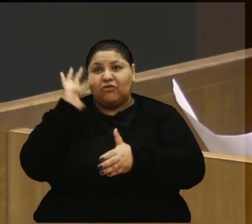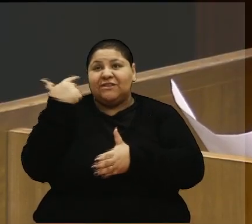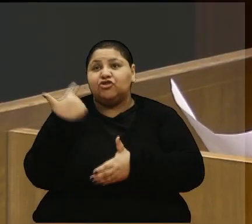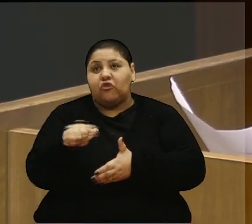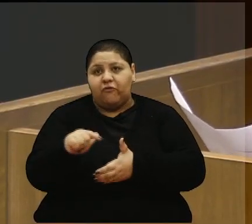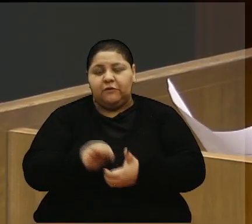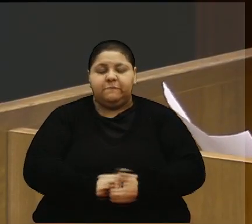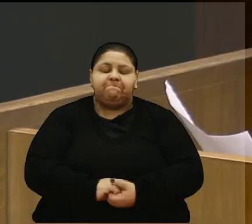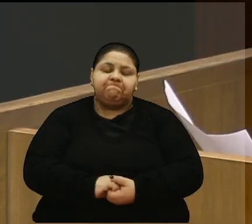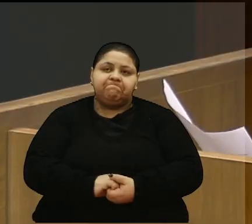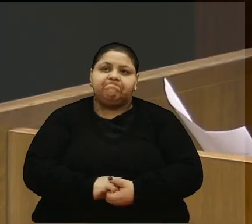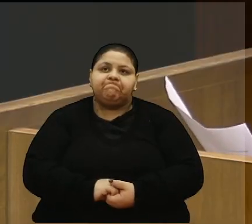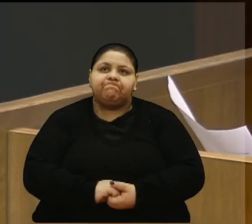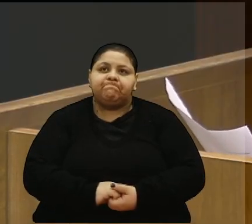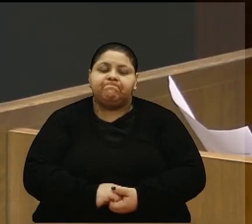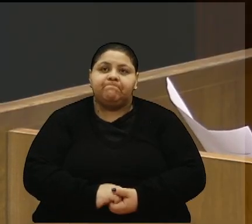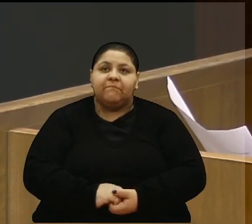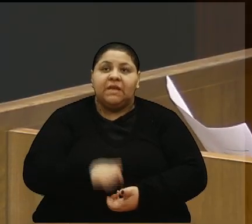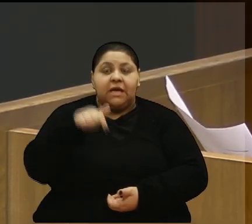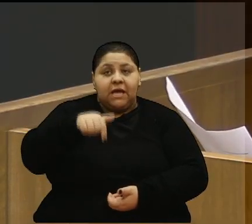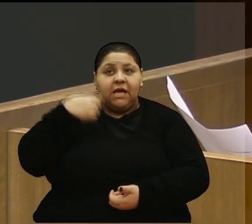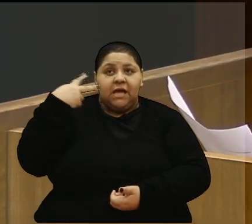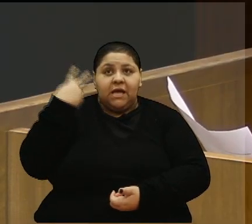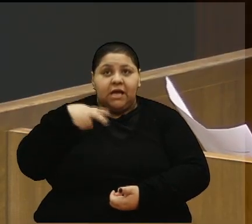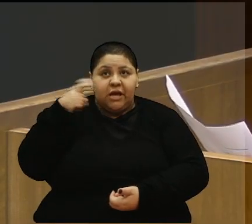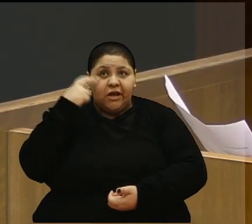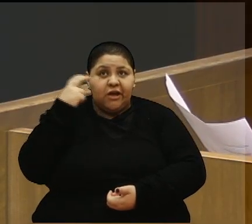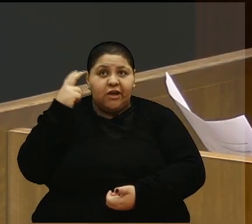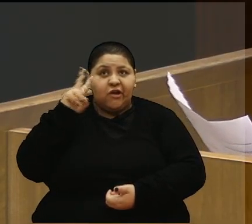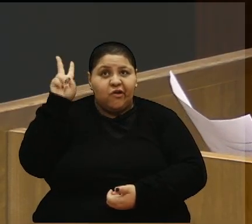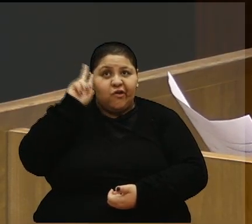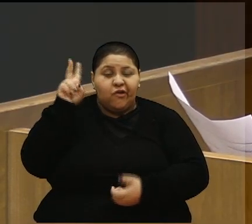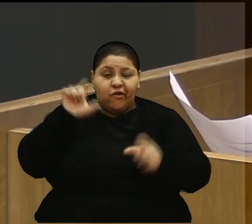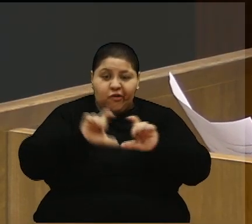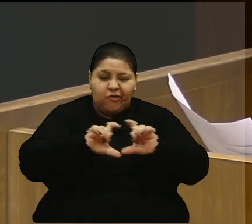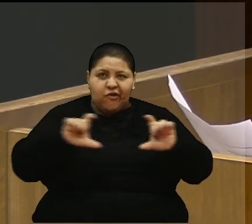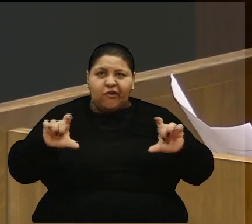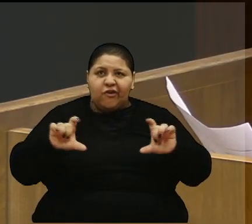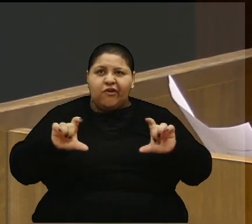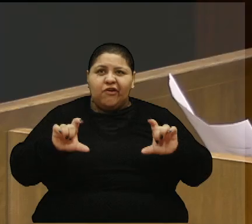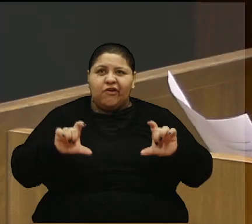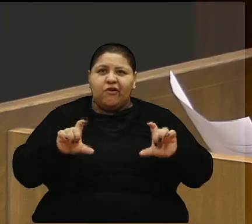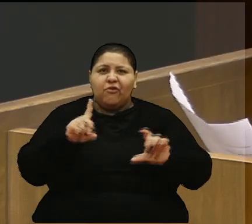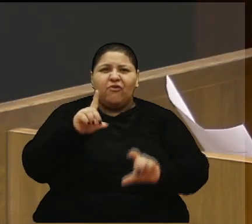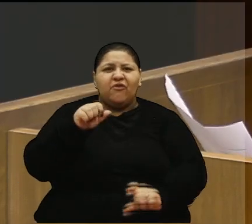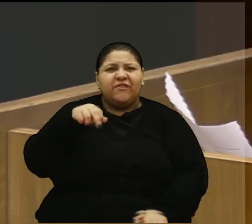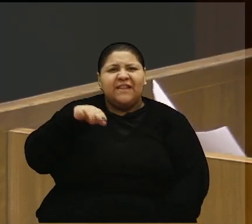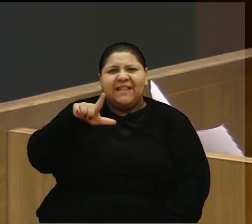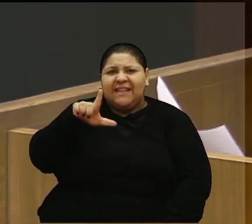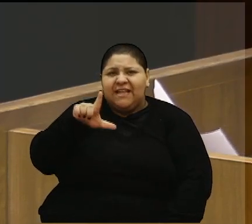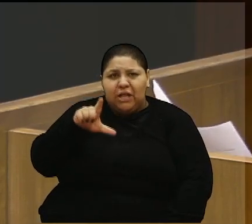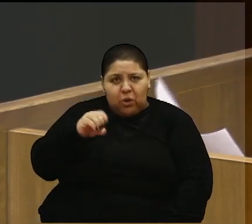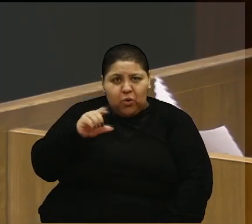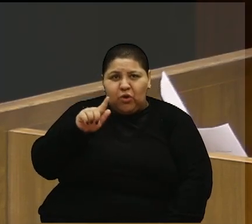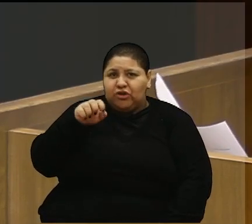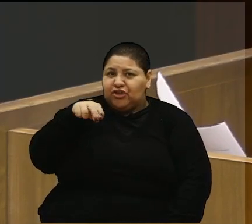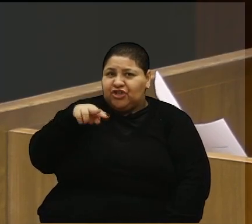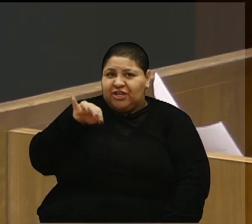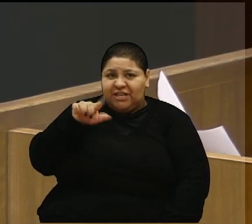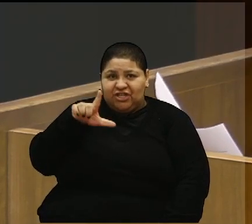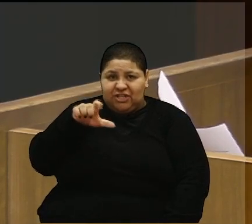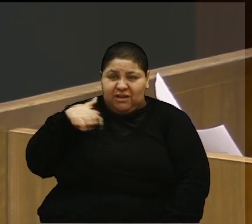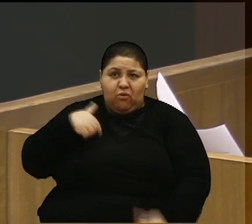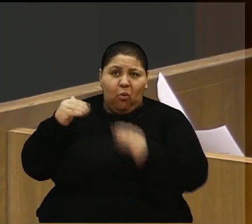novamente. Aqui, vereador Fantinel, eu vou lembrar aqui uma frase que o Danilo Gentili, por mais que eu não concorde com várias coisas que ele faz ou